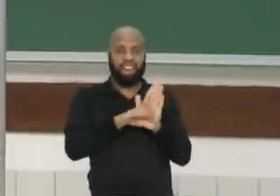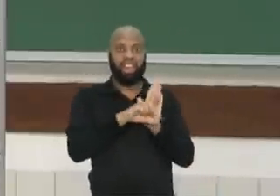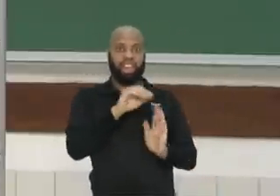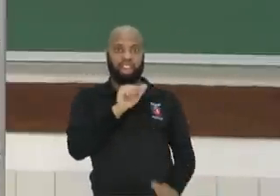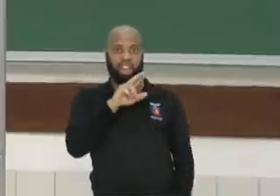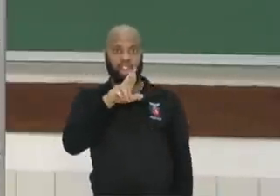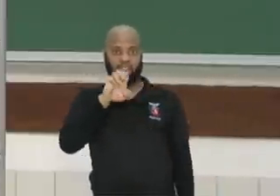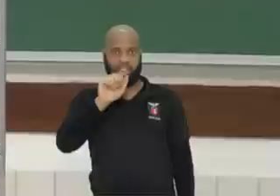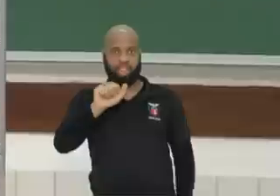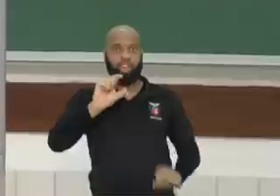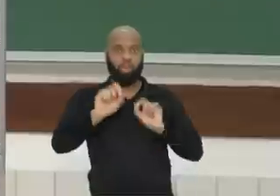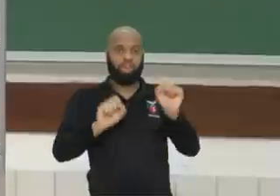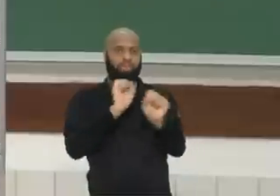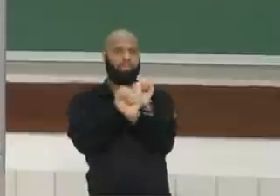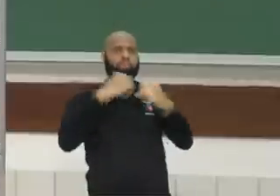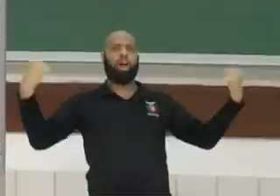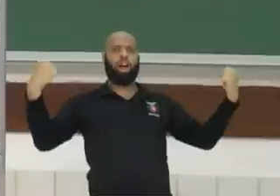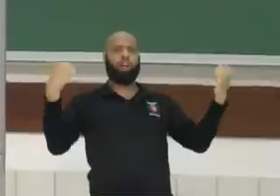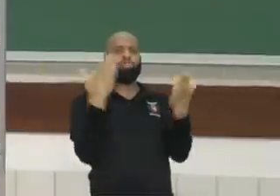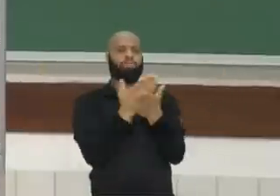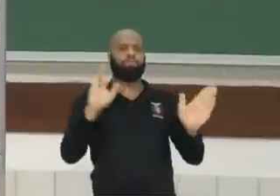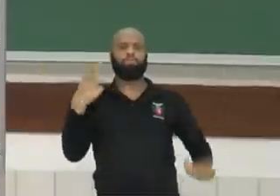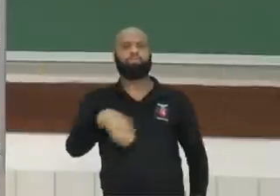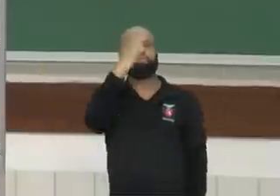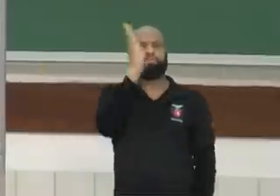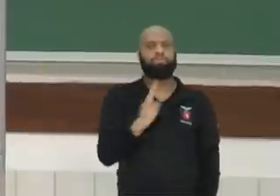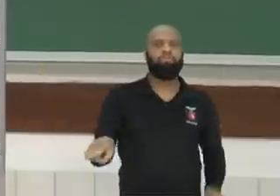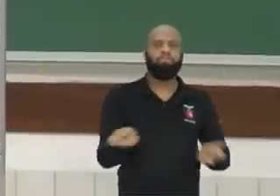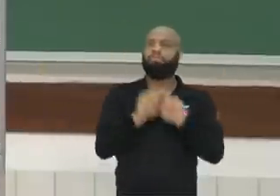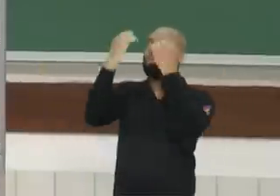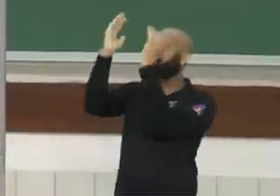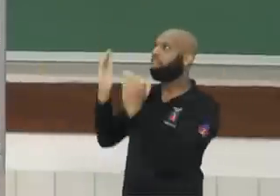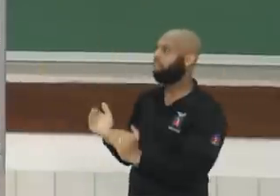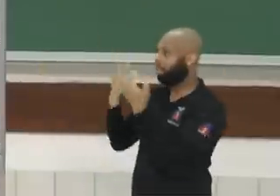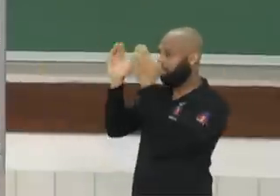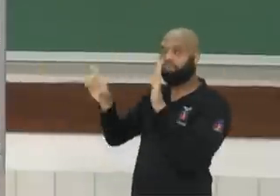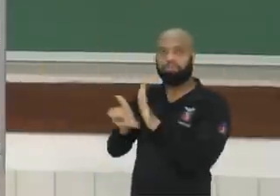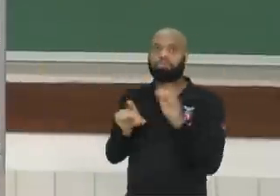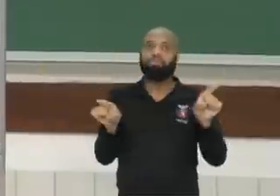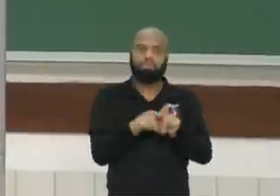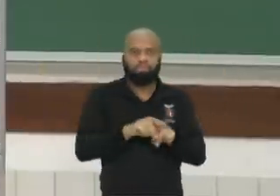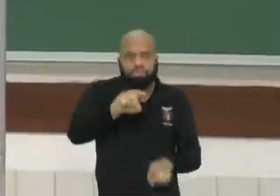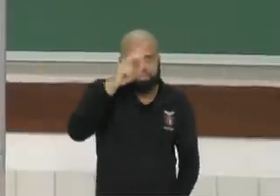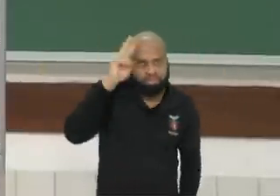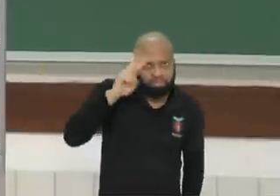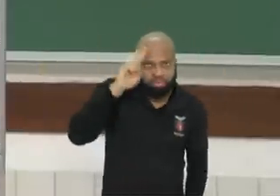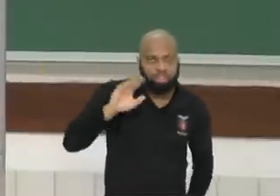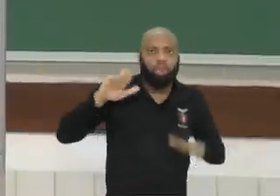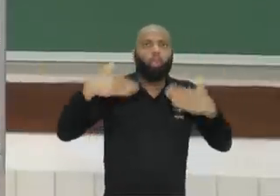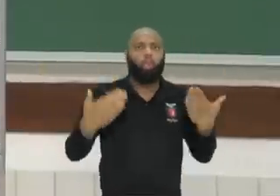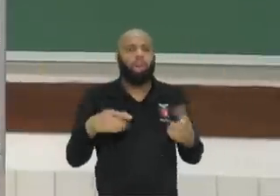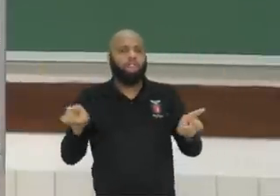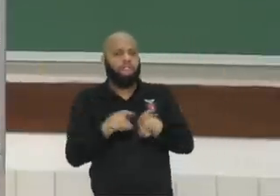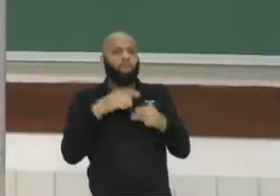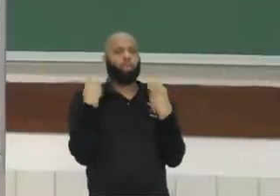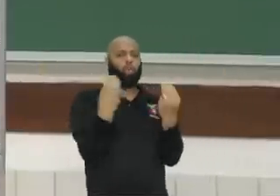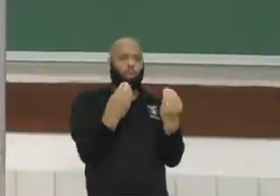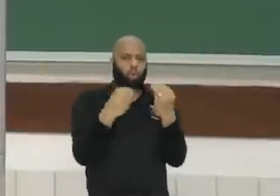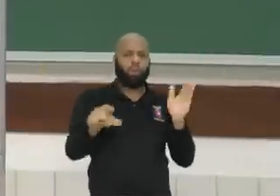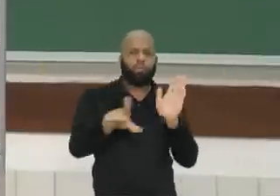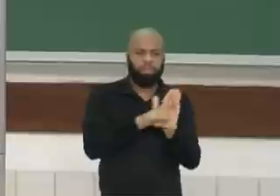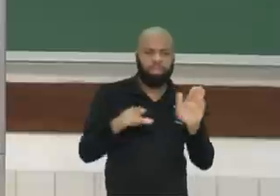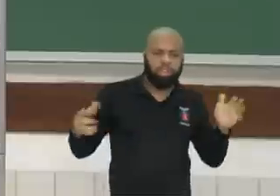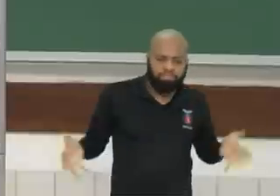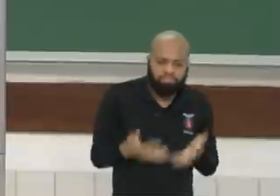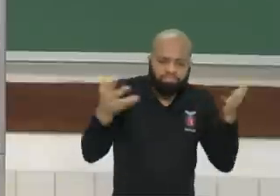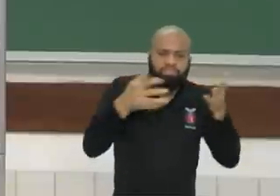13 de maio de 1888, que aboliu a escravidão no Brasil. Fizemos uma análise dessas leis, lembram-se disso? De quanto ou como essas leis